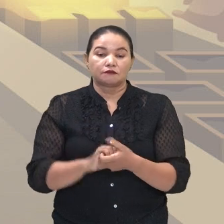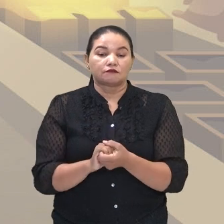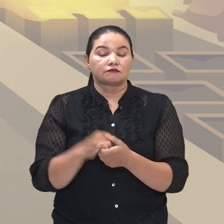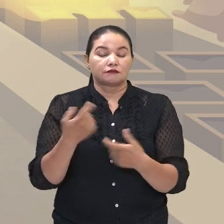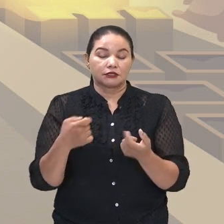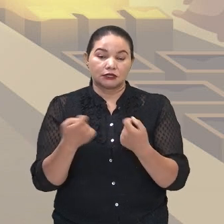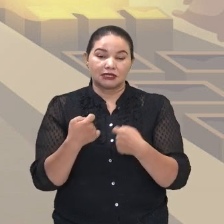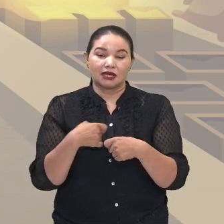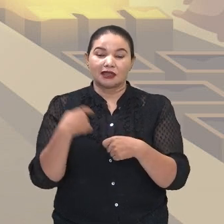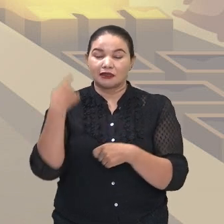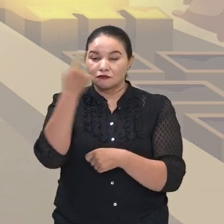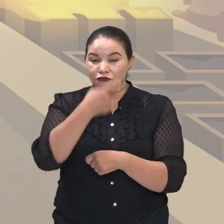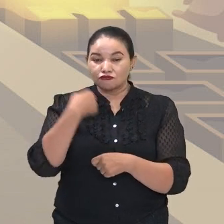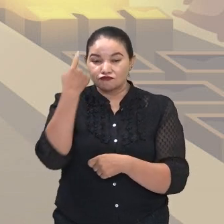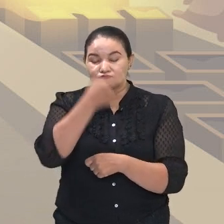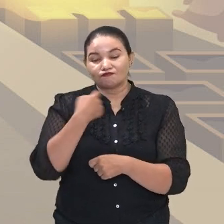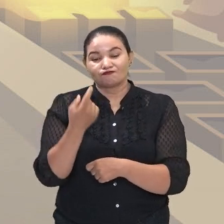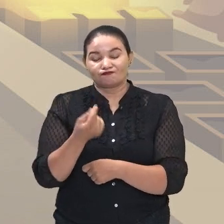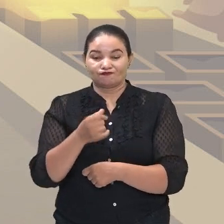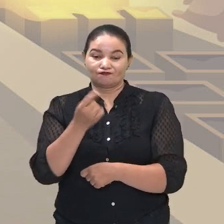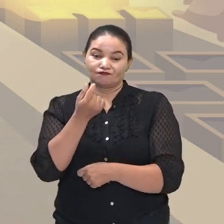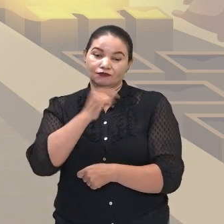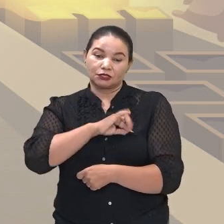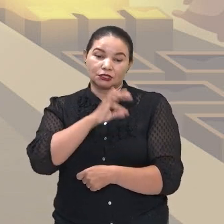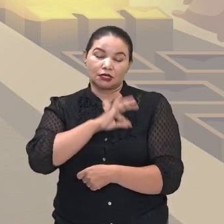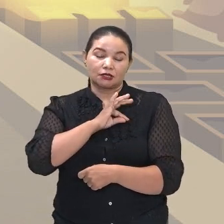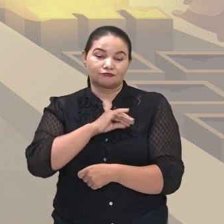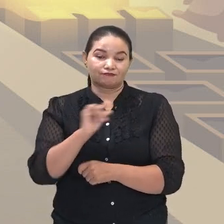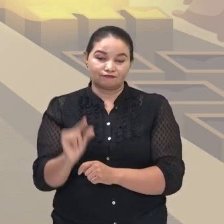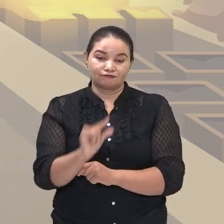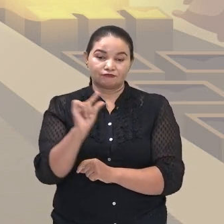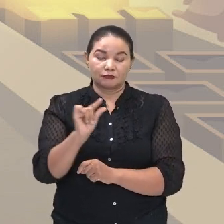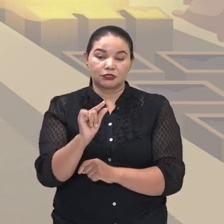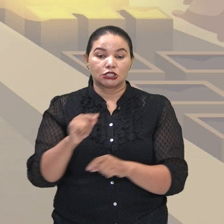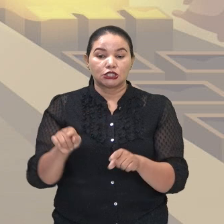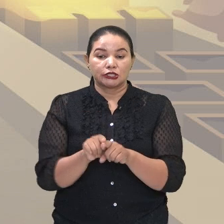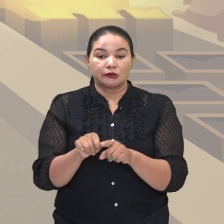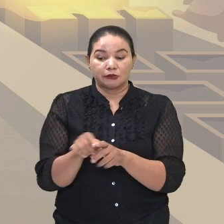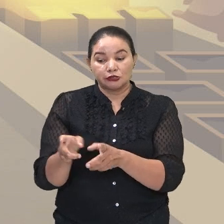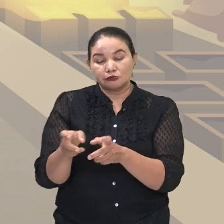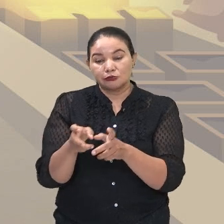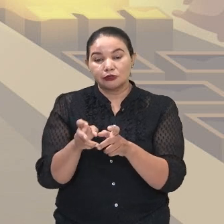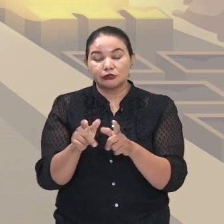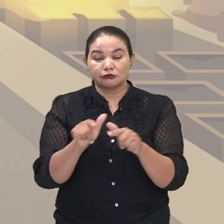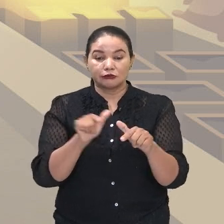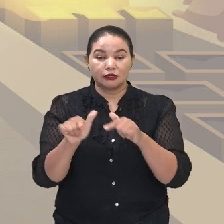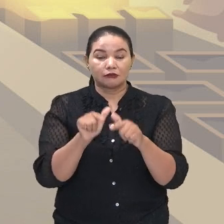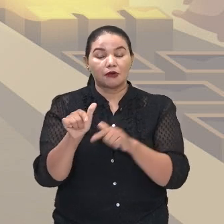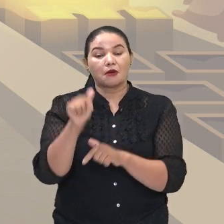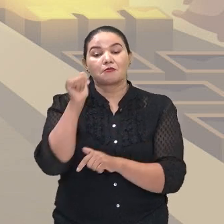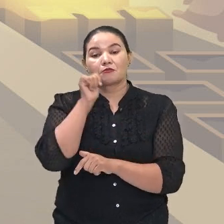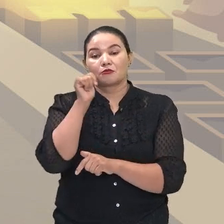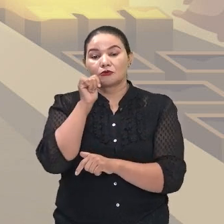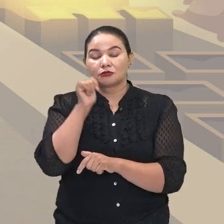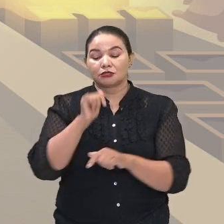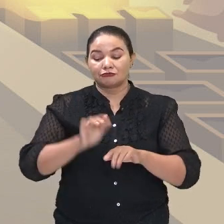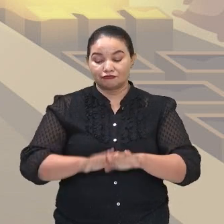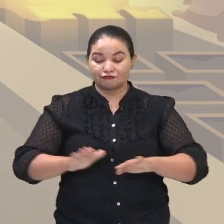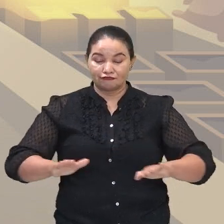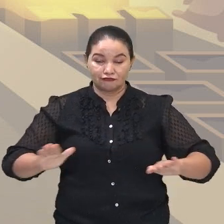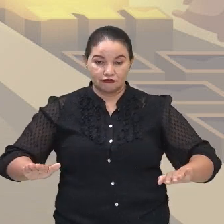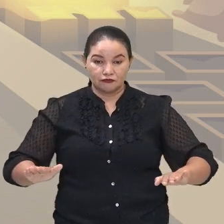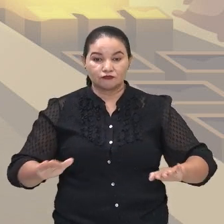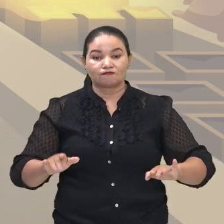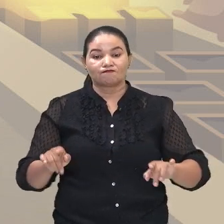para receber pouco salário. Havia também a exploração do trabalho feminino e infantil.